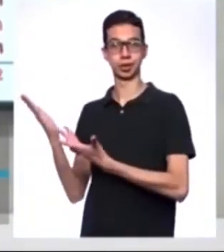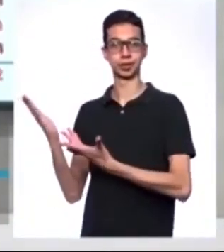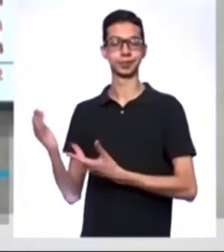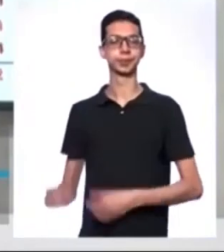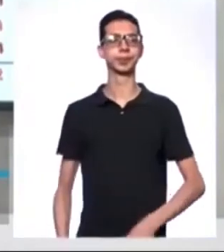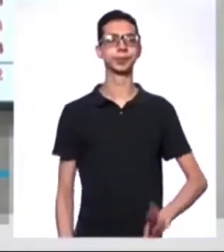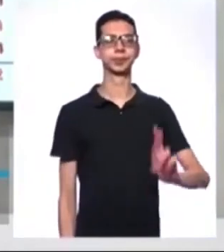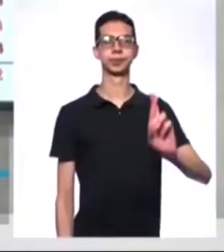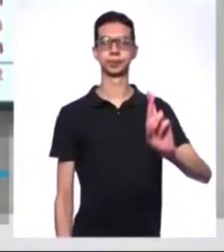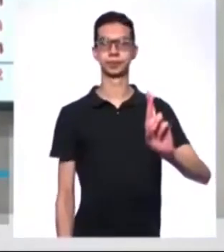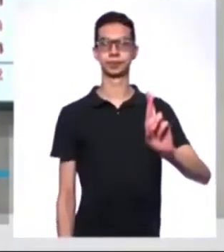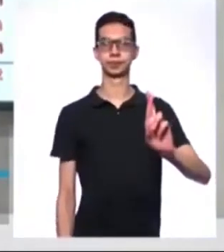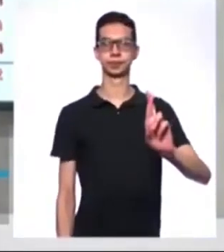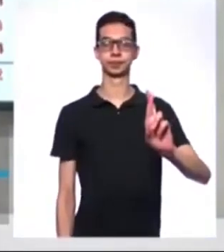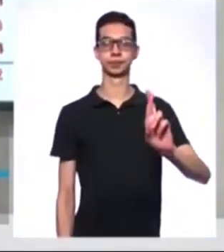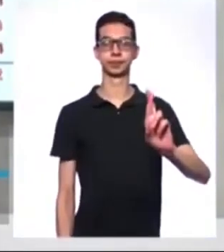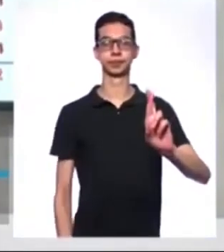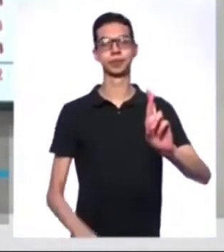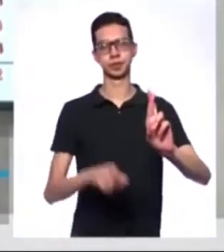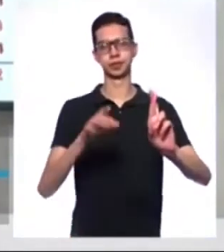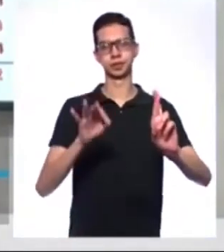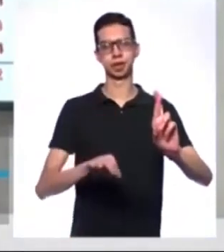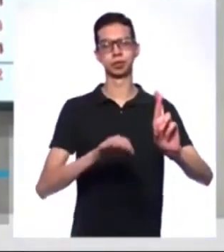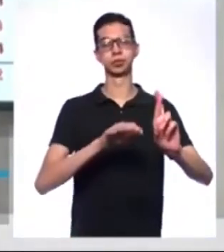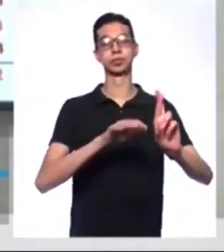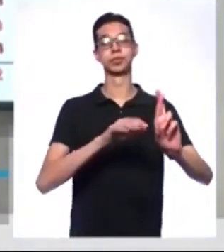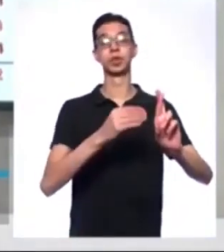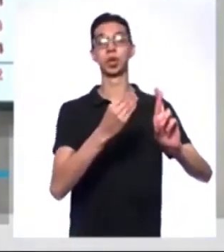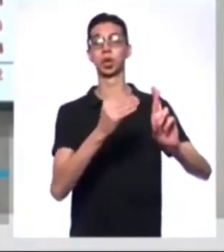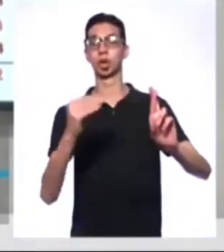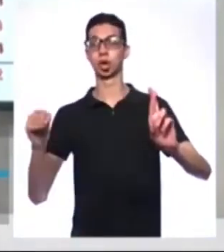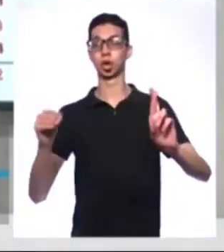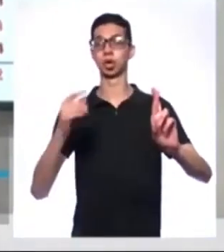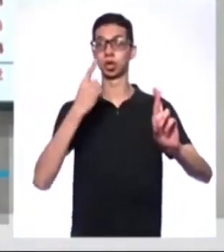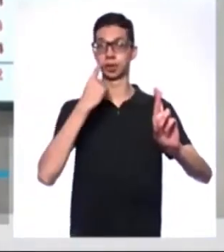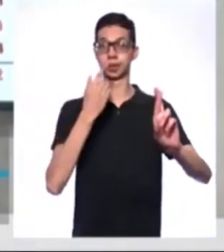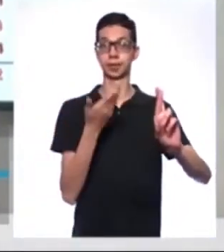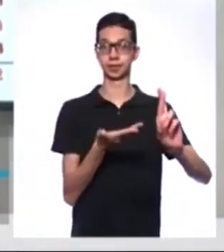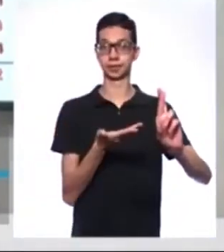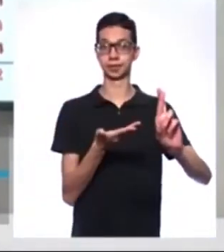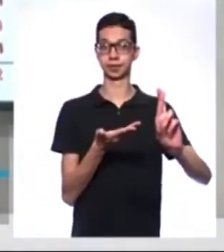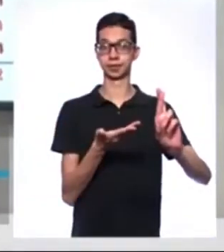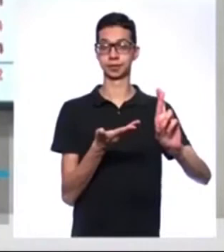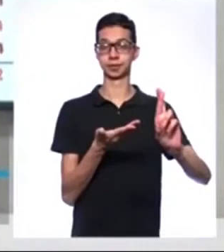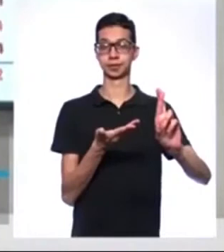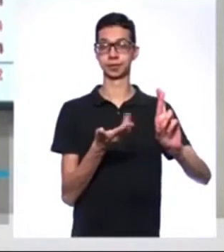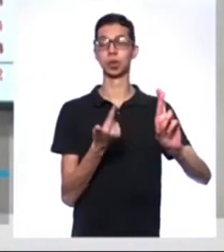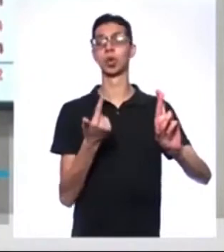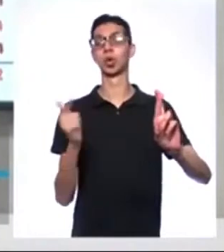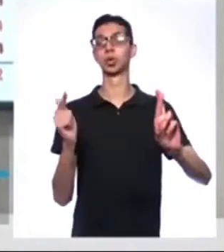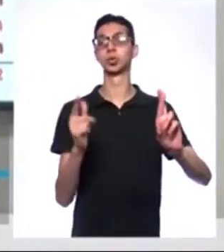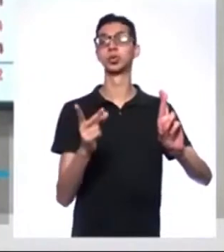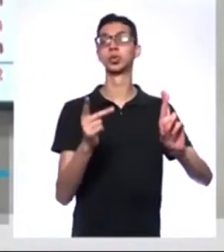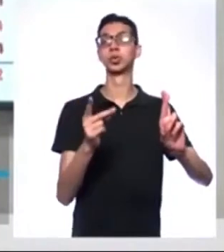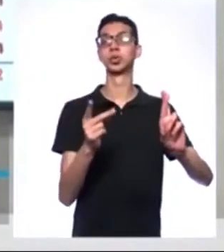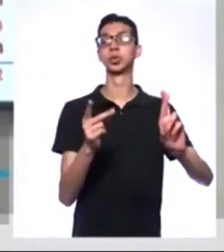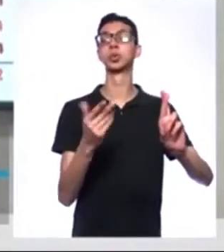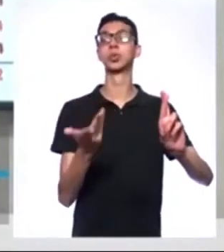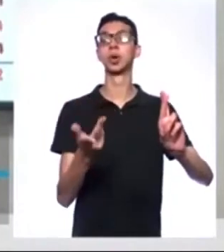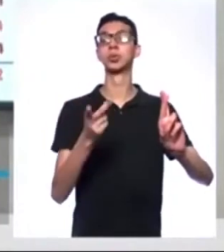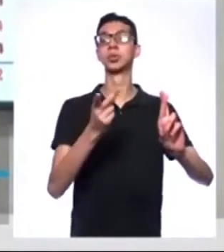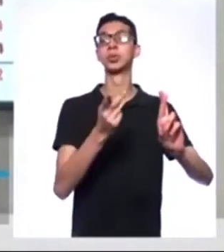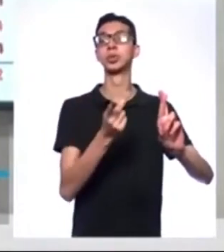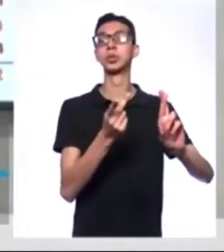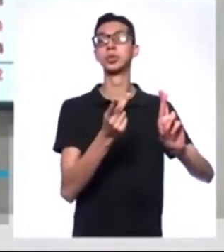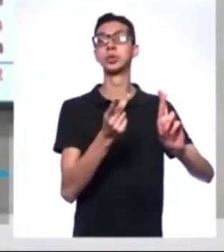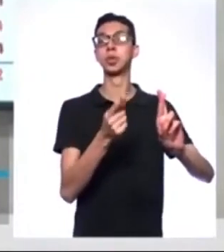ele é R e você vai colocar em ordem alfabética vai R aí a próxima letra em ordem